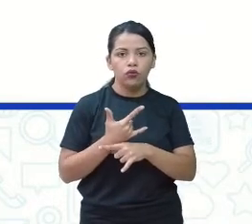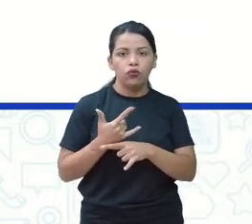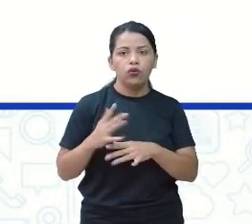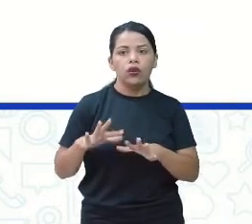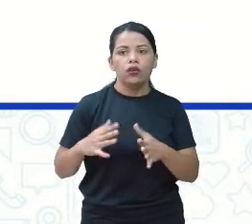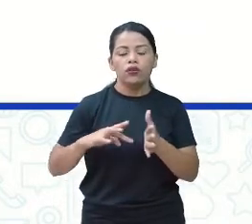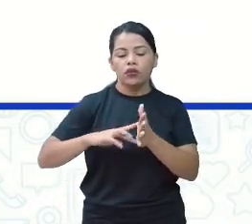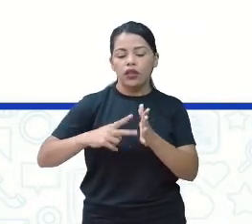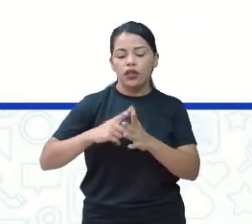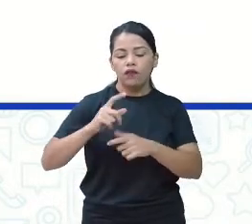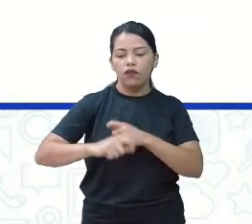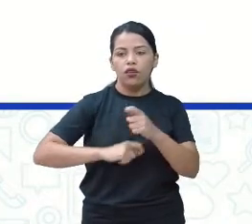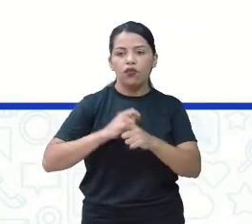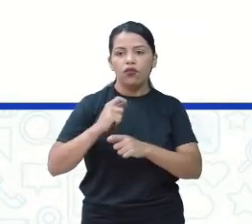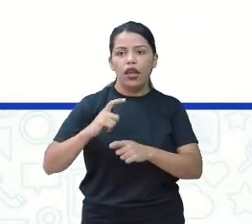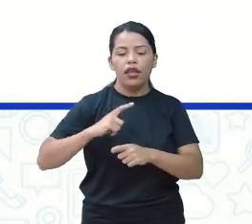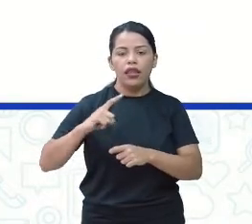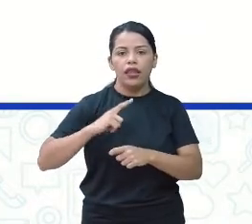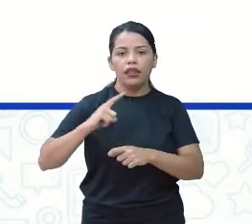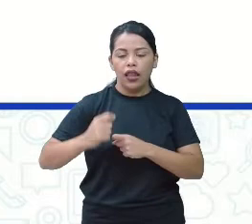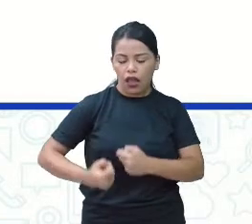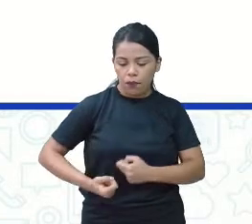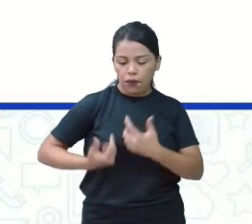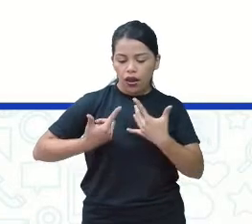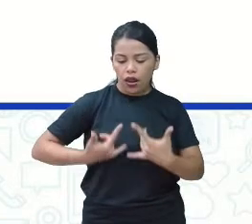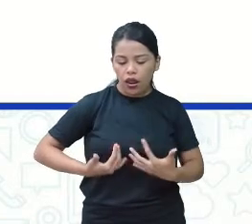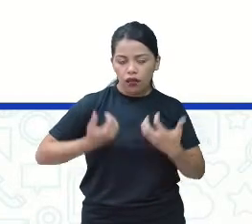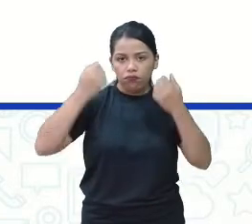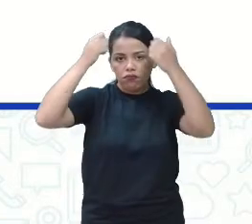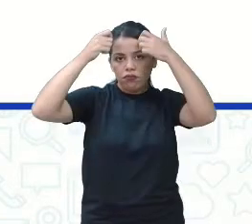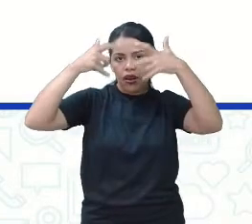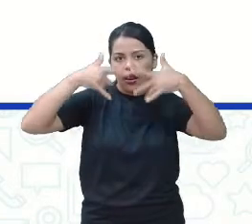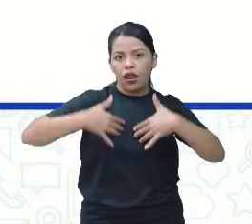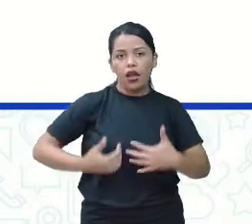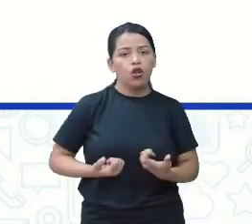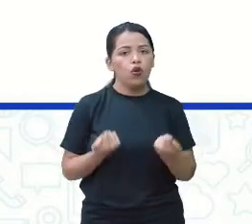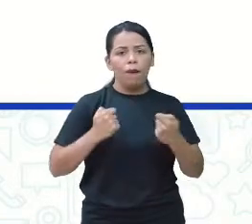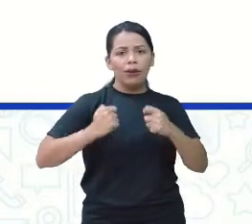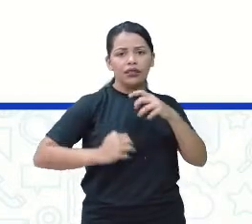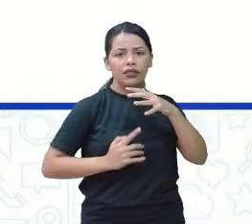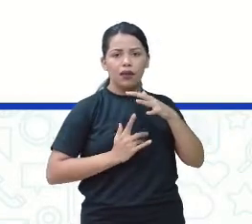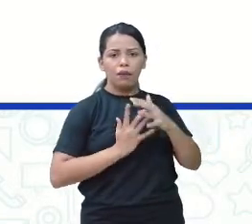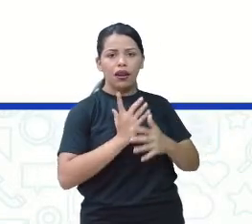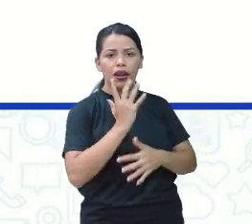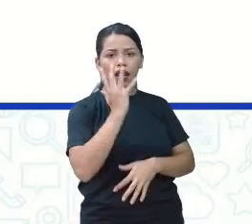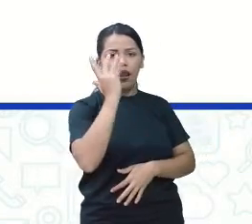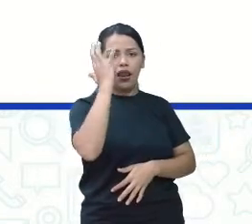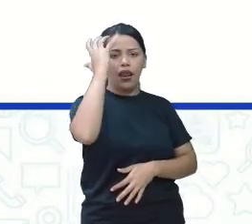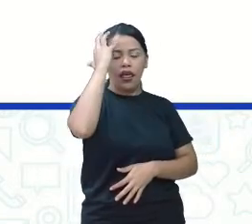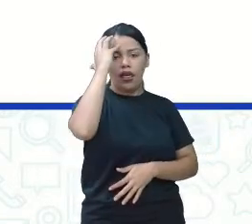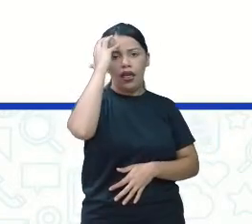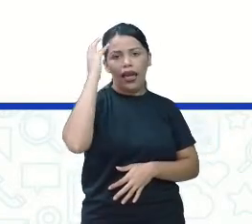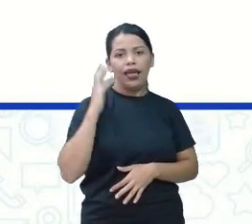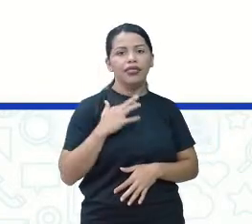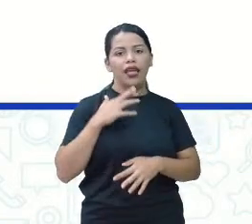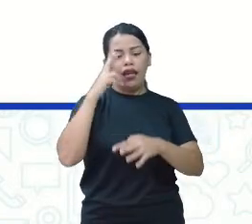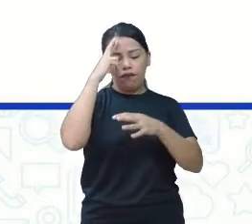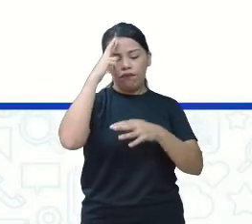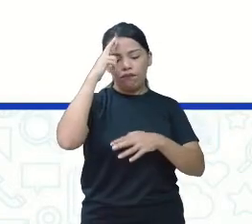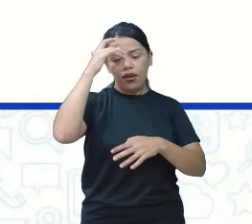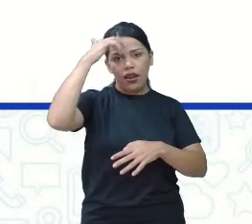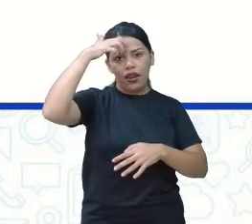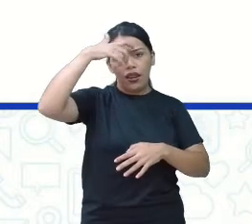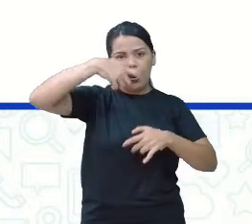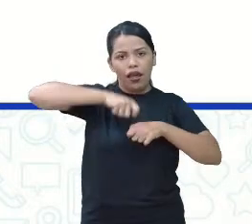que a mensagem gerada pelo estímulo não precisa chegar no cérebro para que a resposta seja